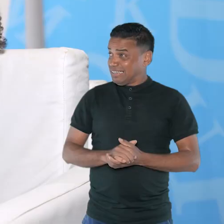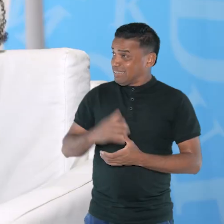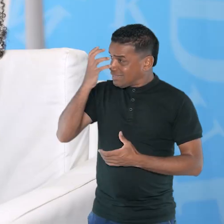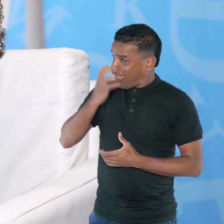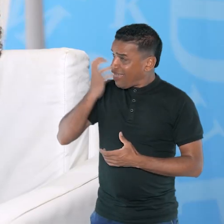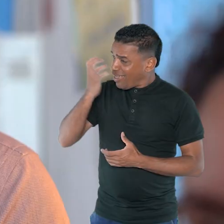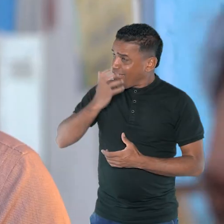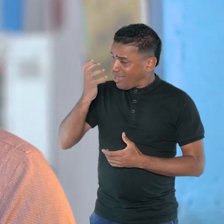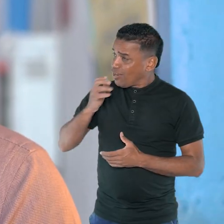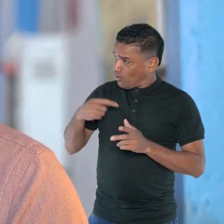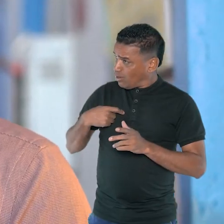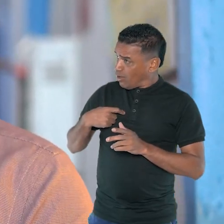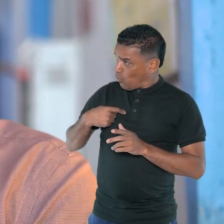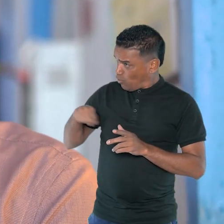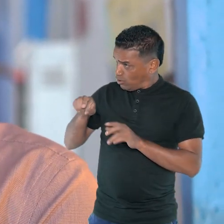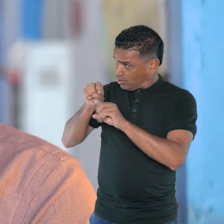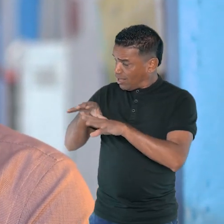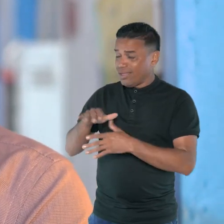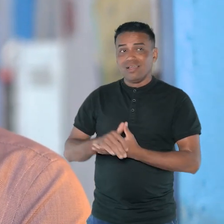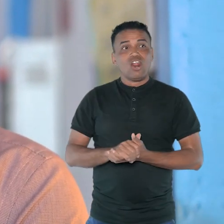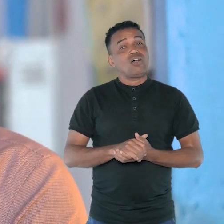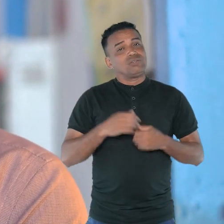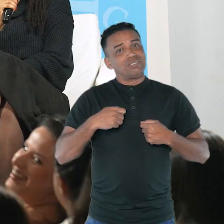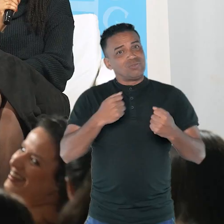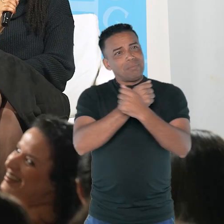Sério? Sim! Não, Andressa, eu vou ter que ir dar um